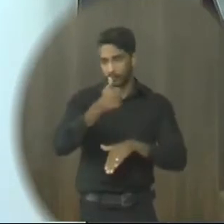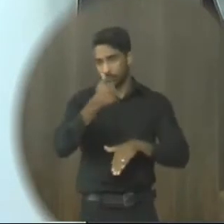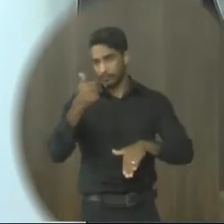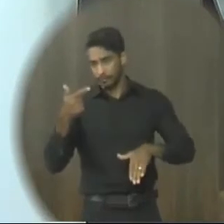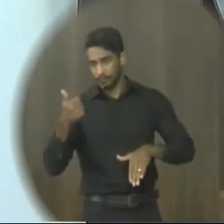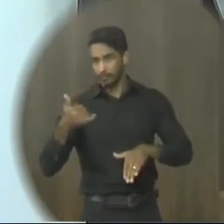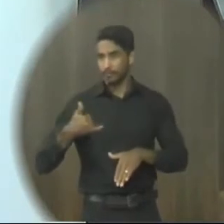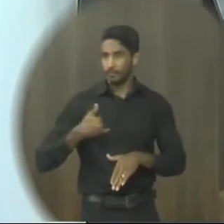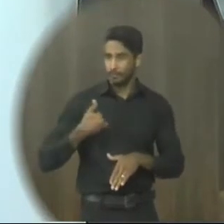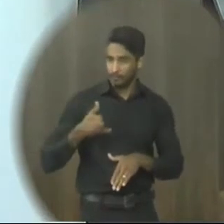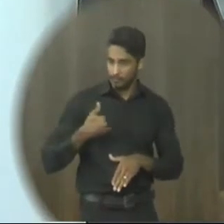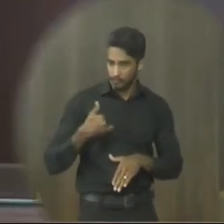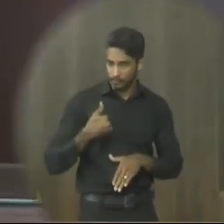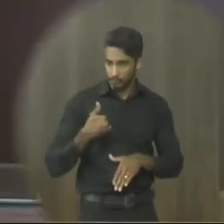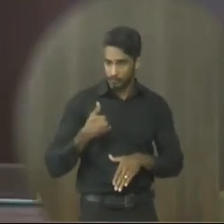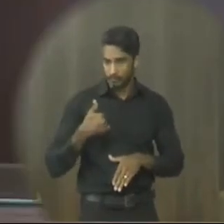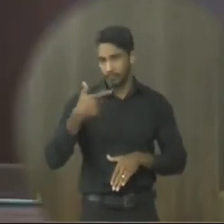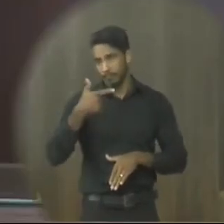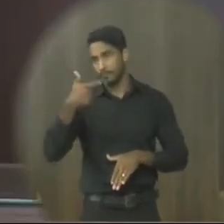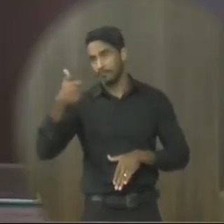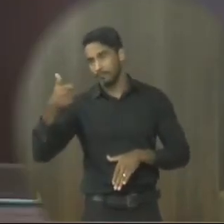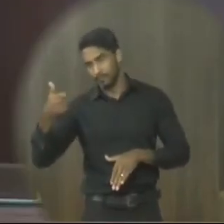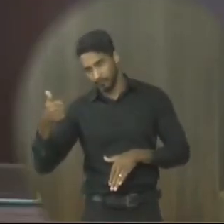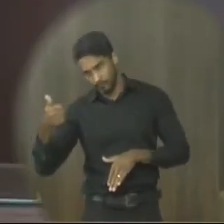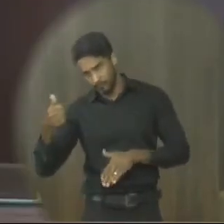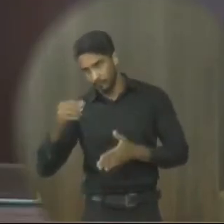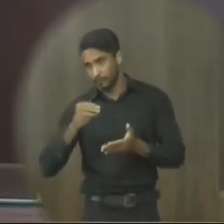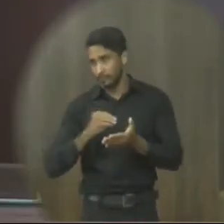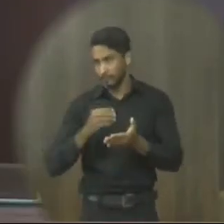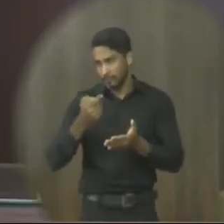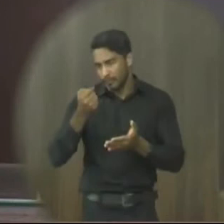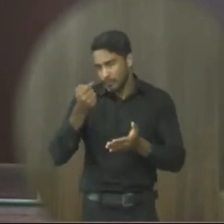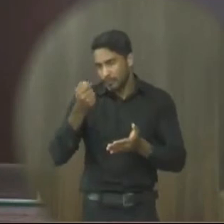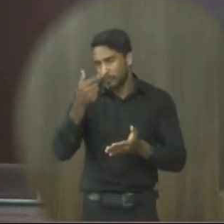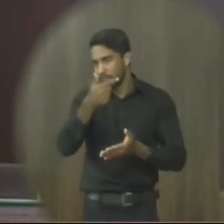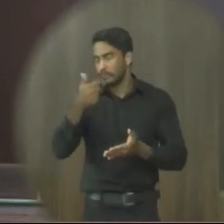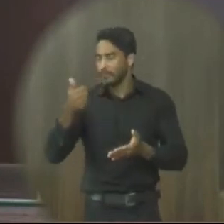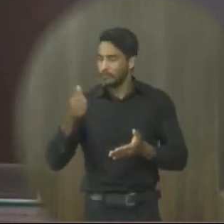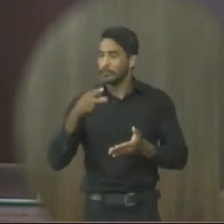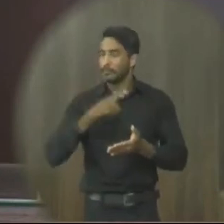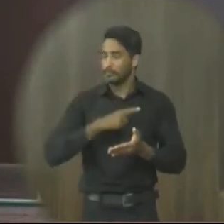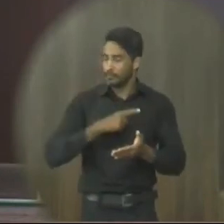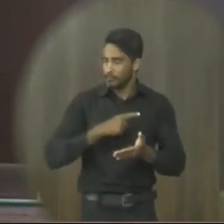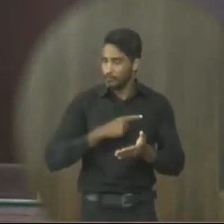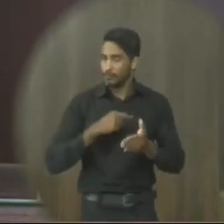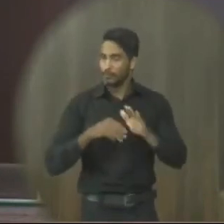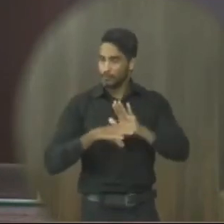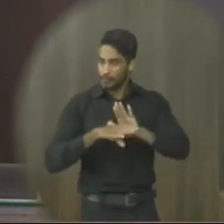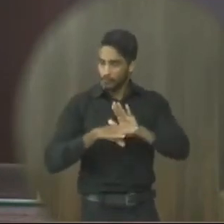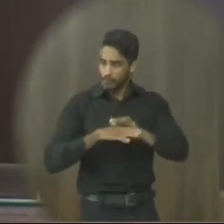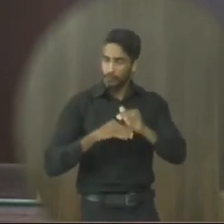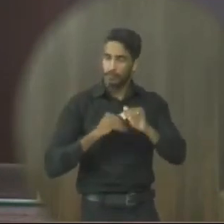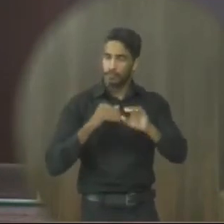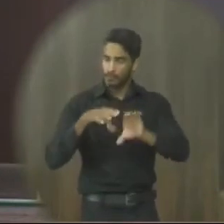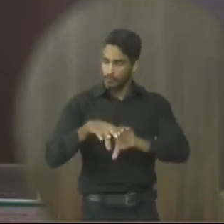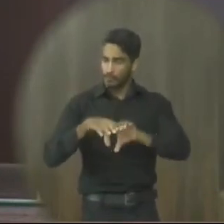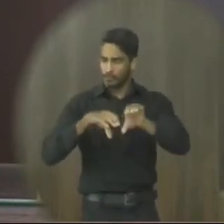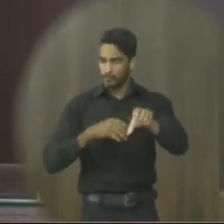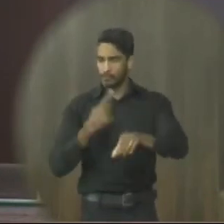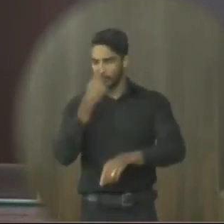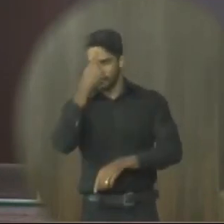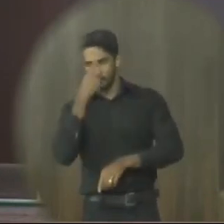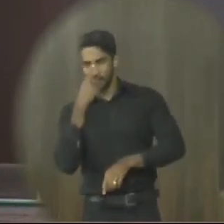12 anos completo e 21 anos incompleto, tendo-se como objetivo contribuir para a formação de caráter dos